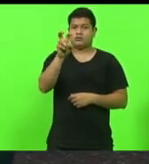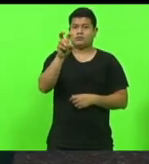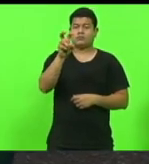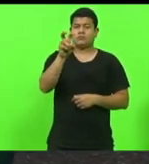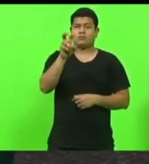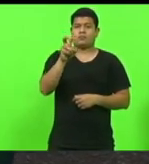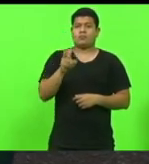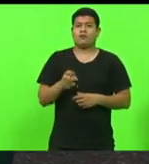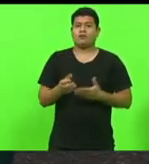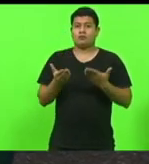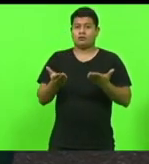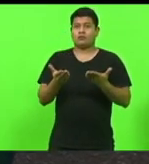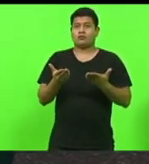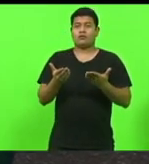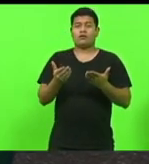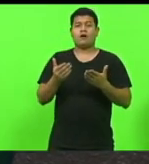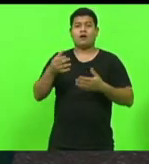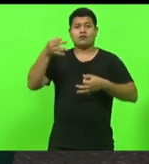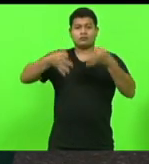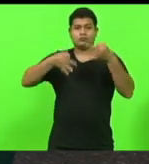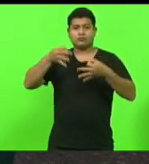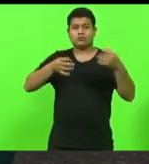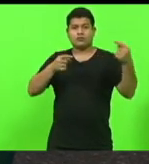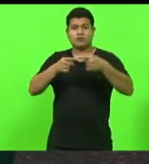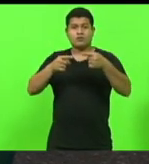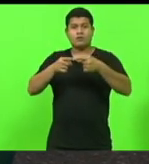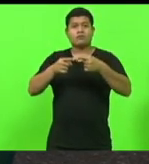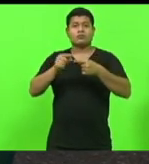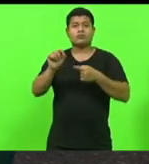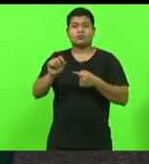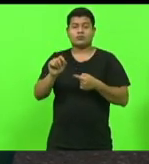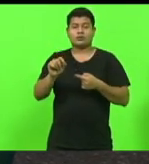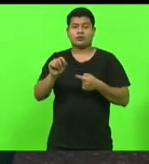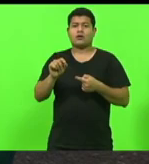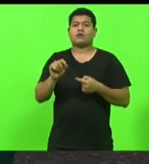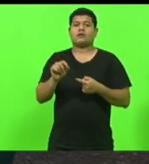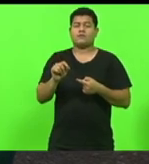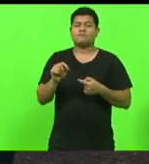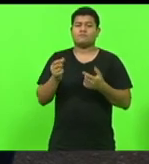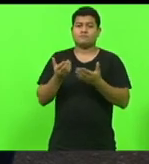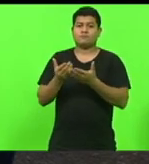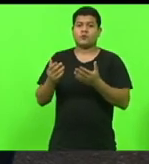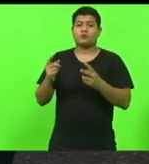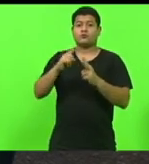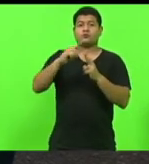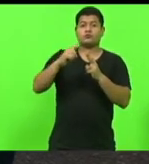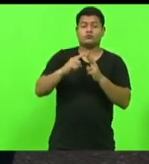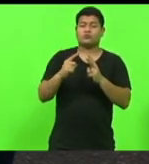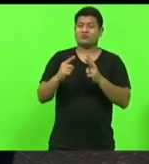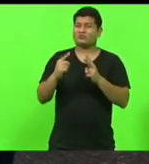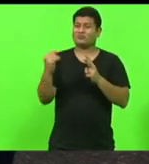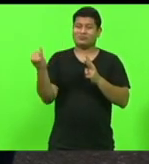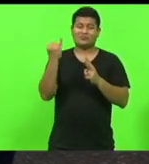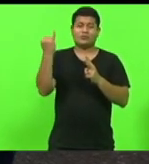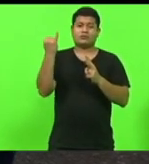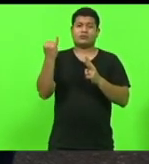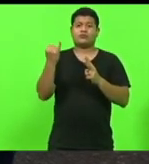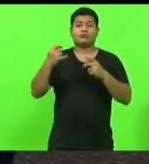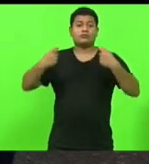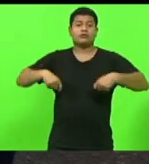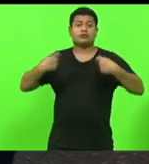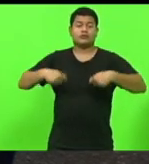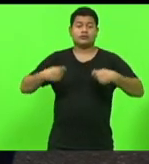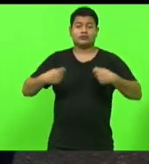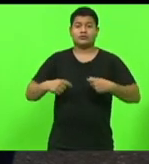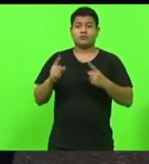Essa definição jurídica é resultado da fusão de duas grandes necessidades. De um lado, a comprovada